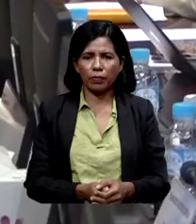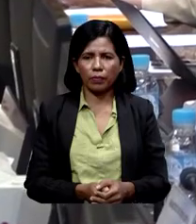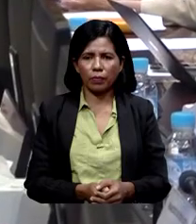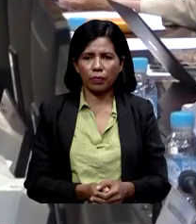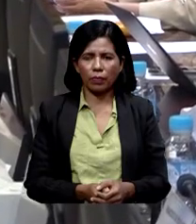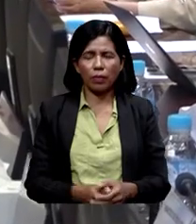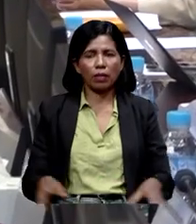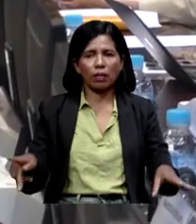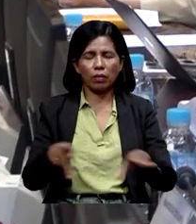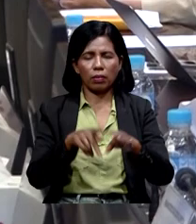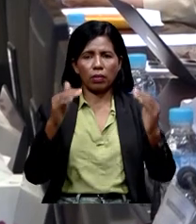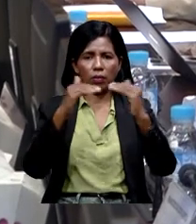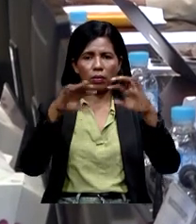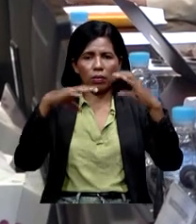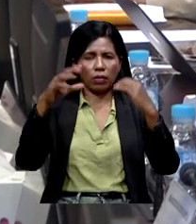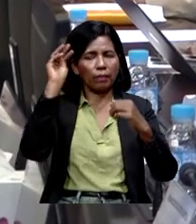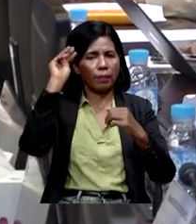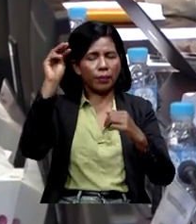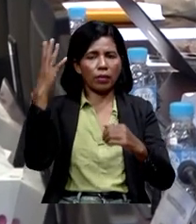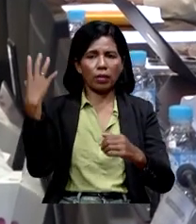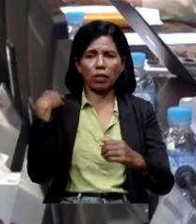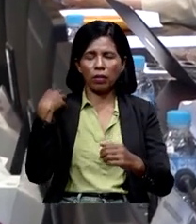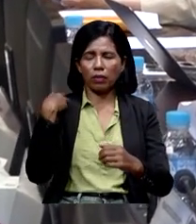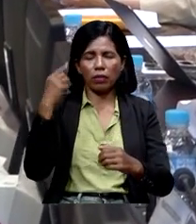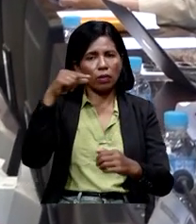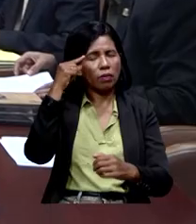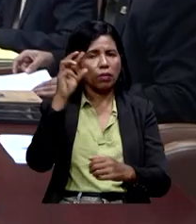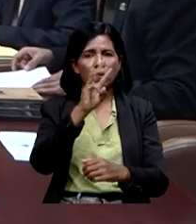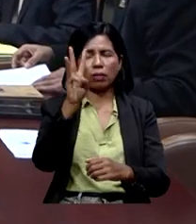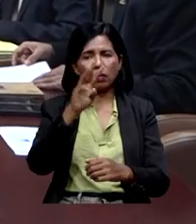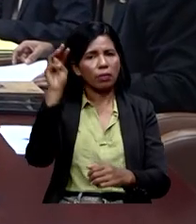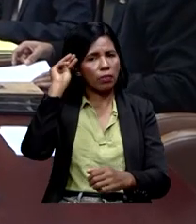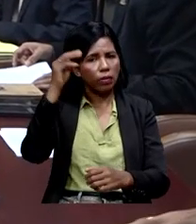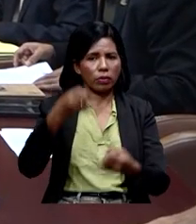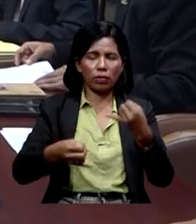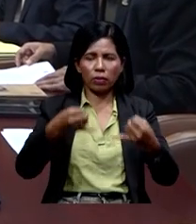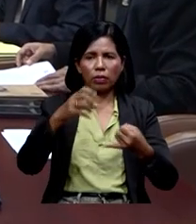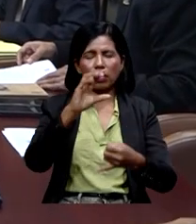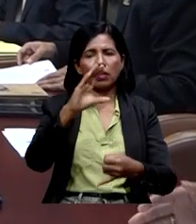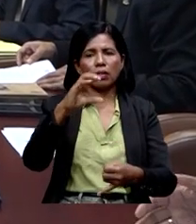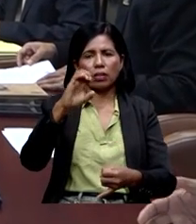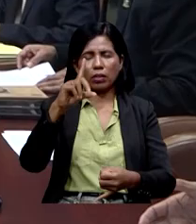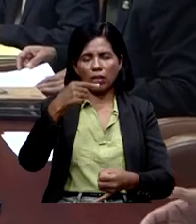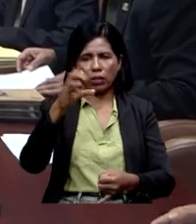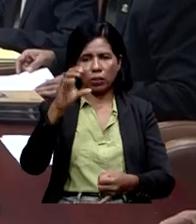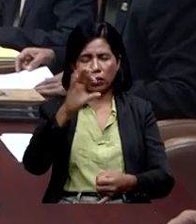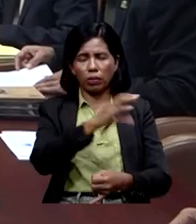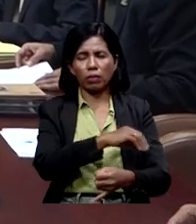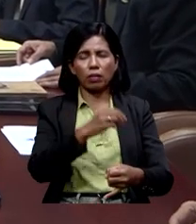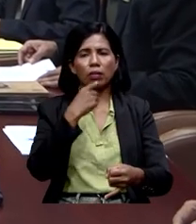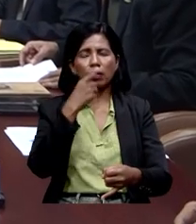A FUN participa da reunião do Conselho Ministro e a Palácio Governo quarta, né? Ministro da Justiça Sérgio Renha Teten, tempo para se